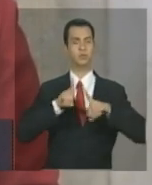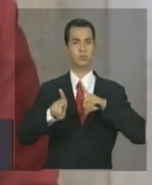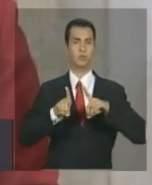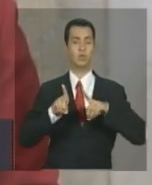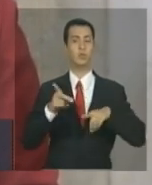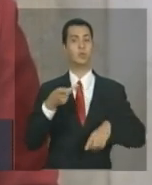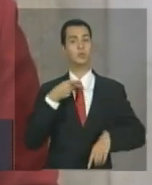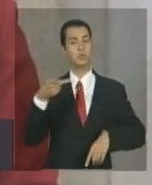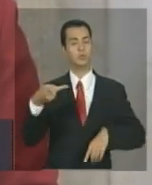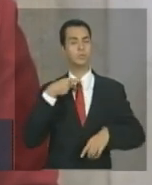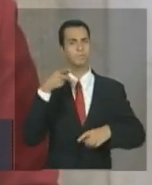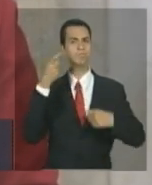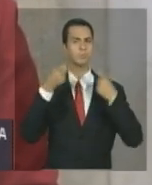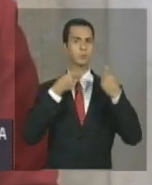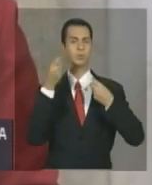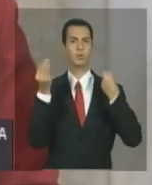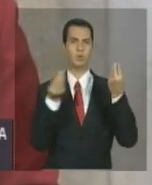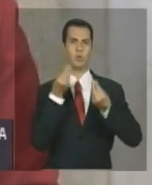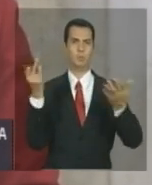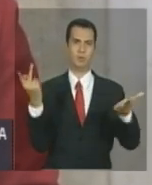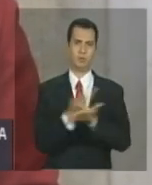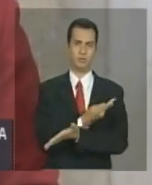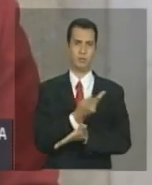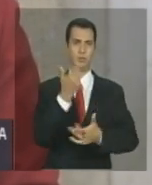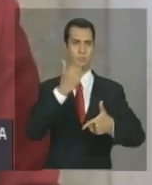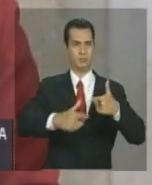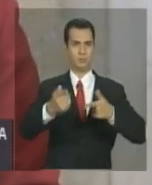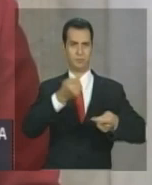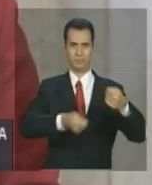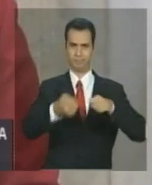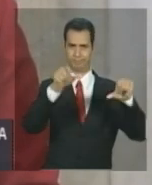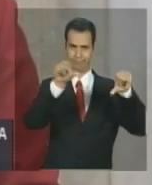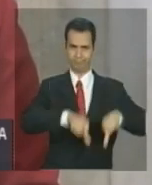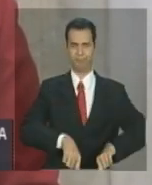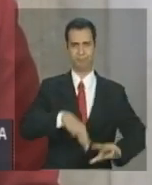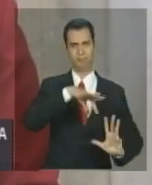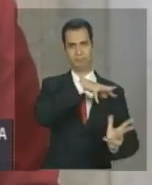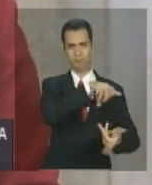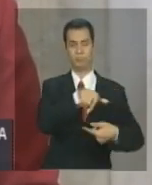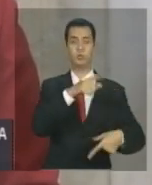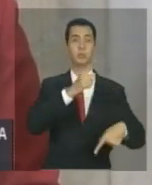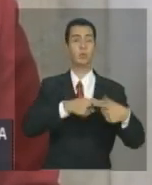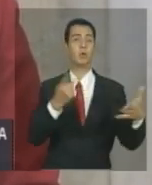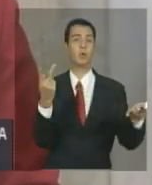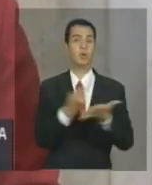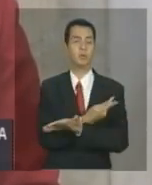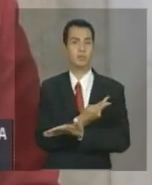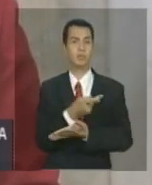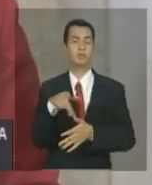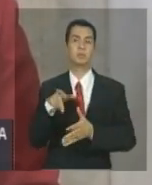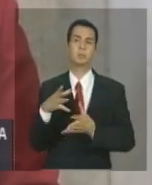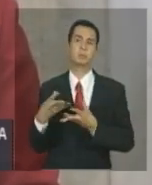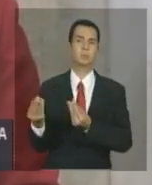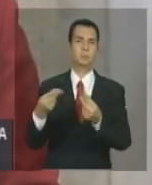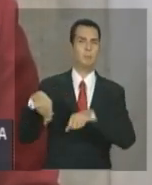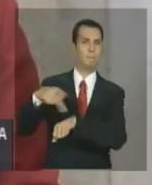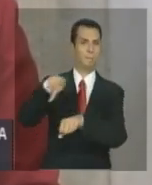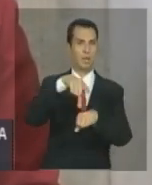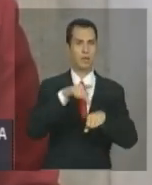que levou instabilidade, baixo crescimento e desemprego a várias regiões do